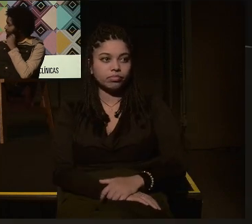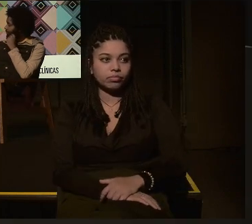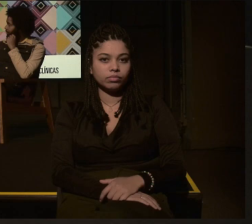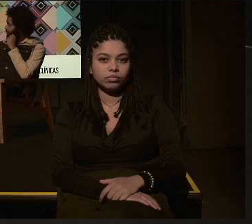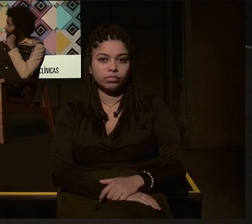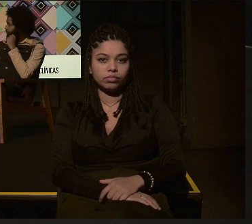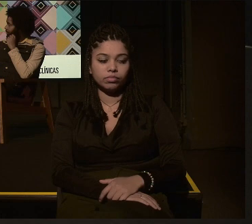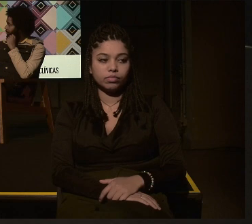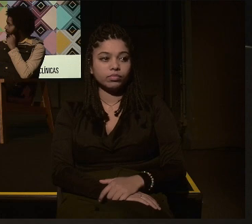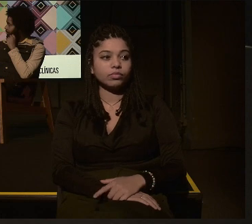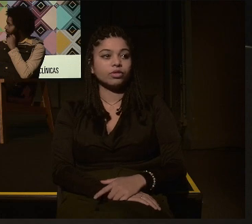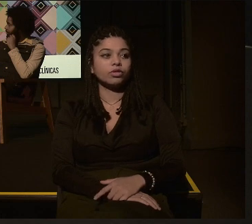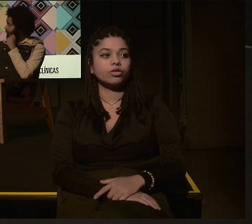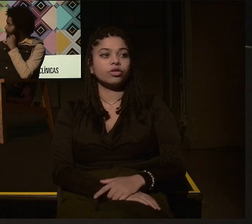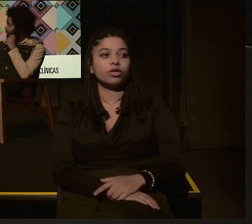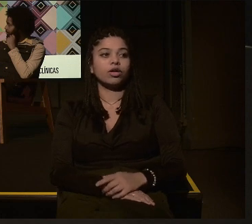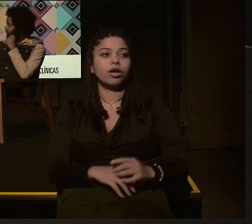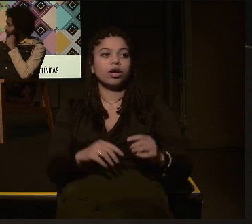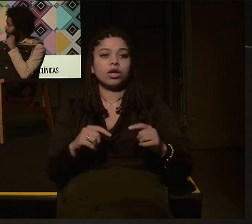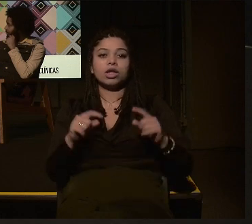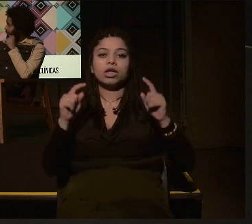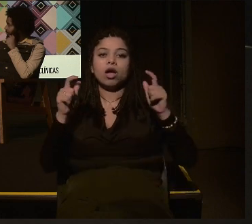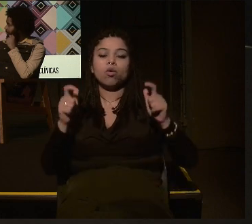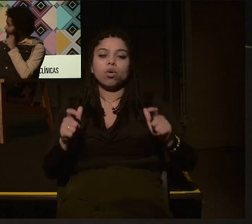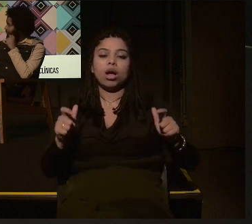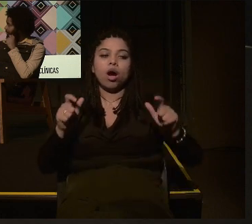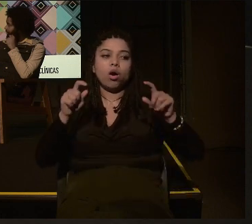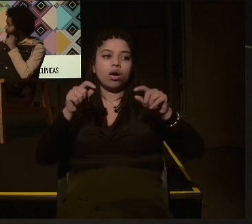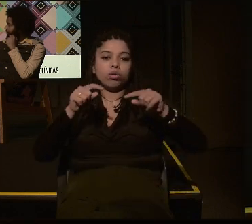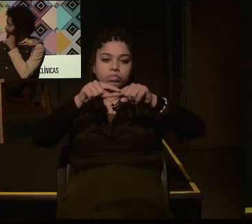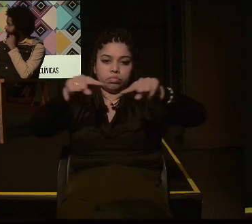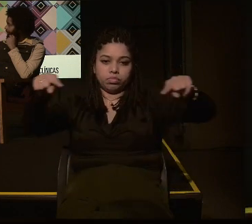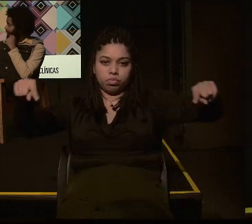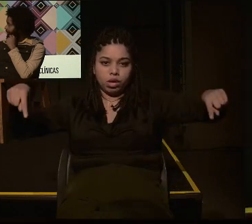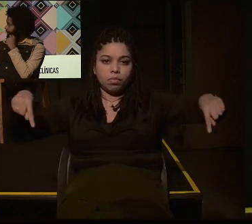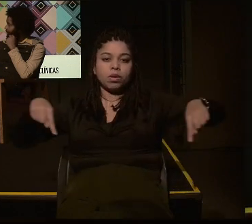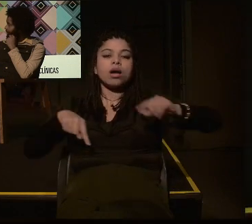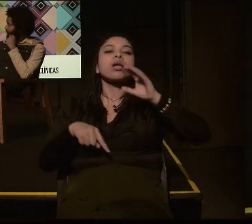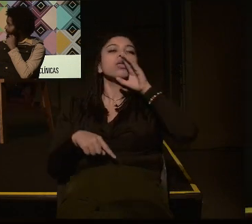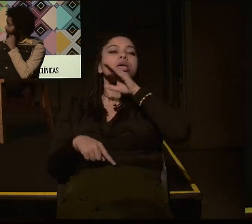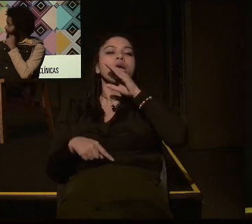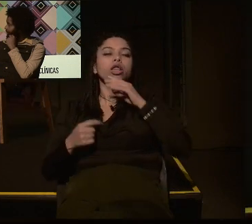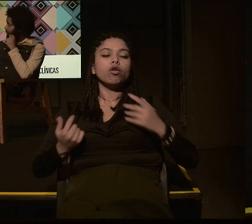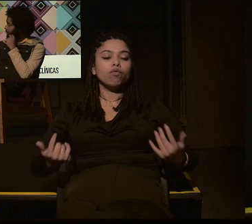numa sauna, todo mundo pelado. Sauna. Aí,